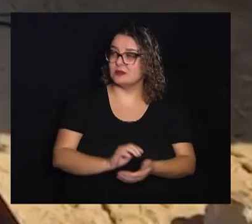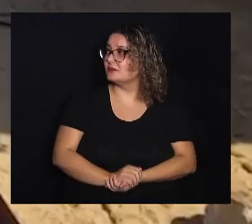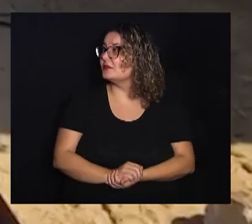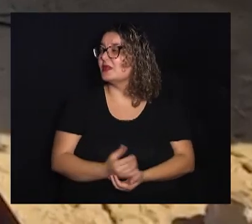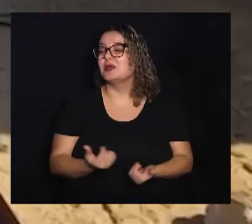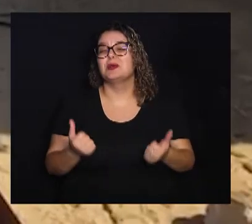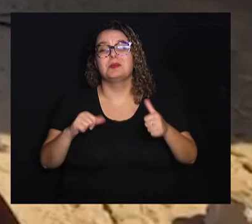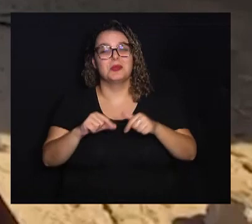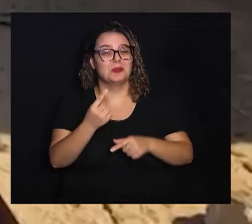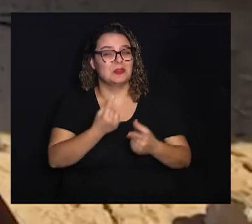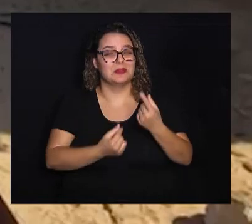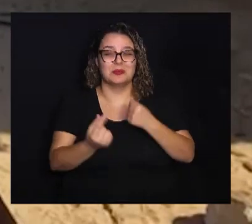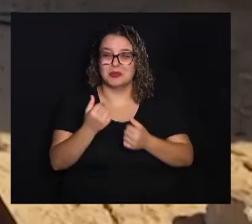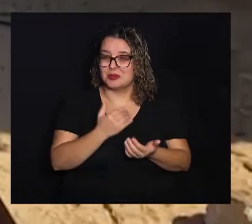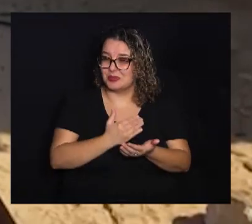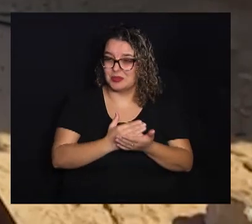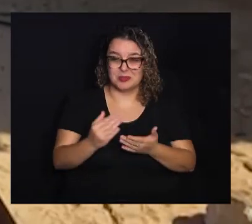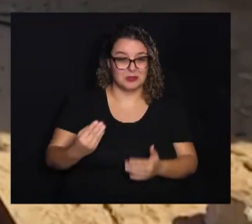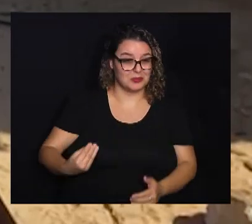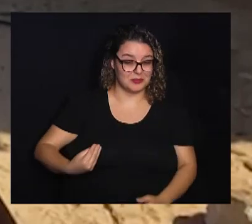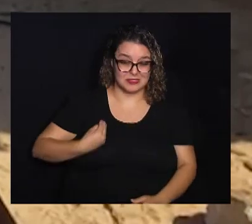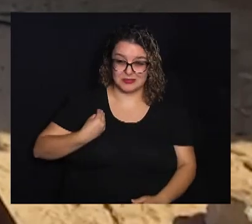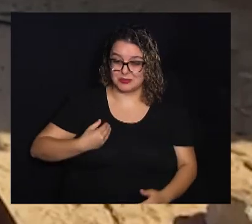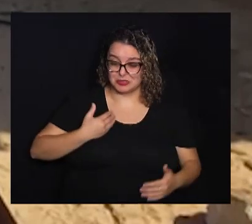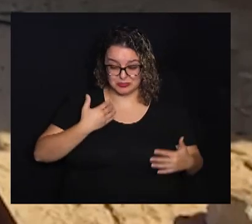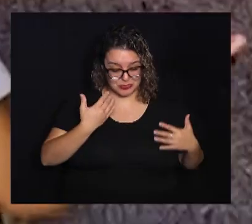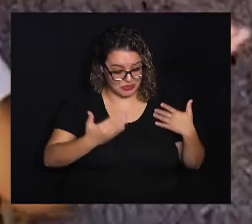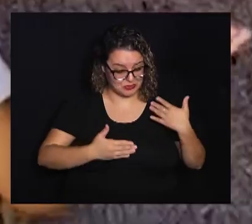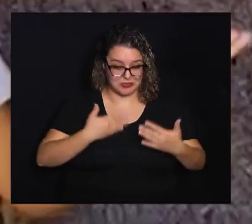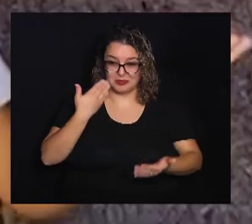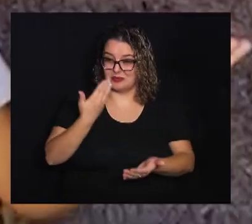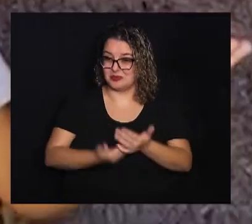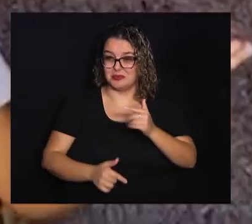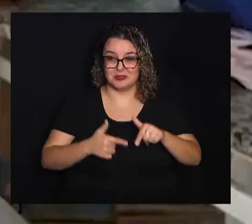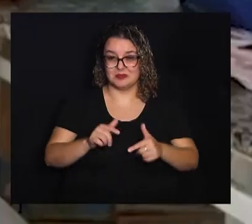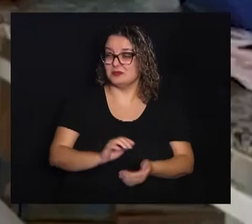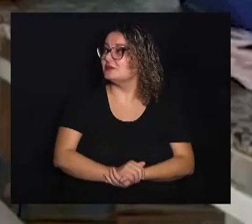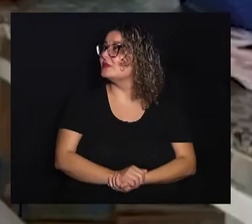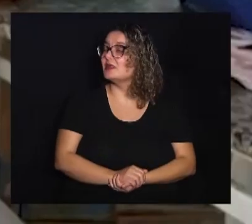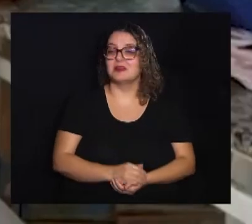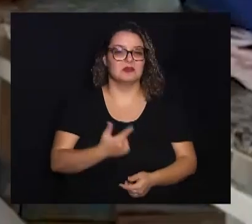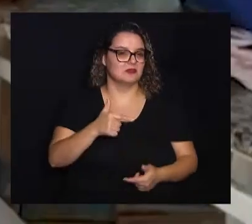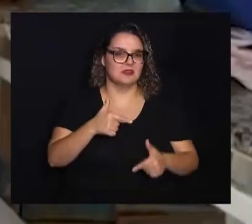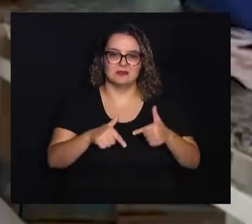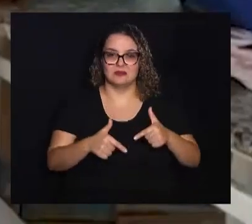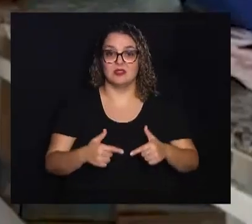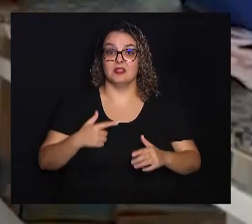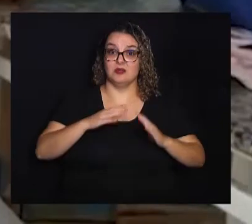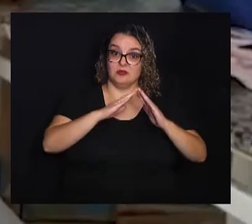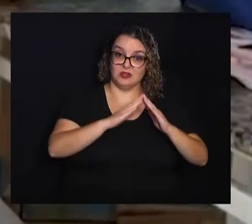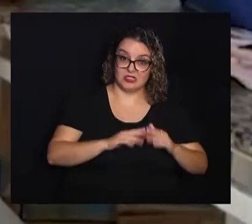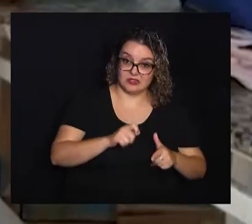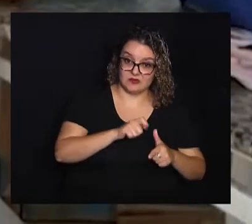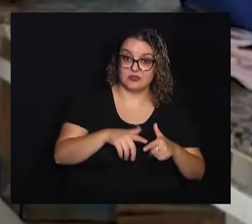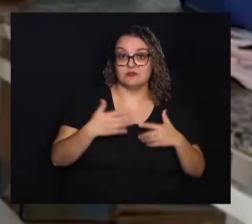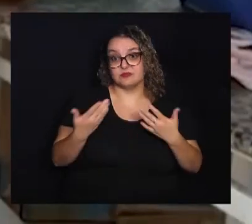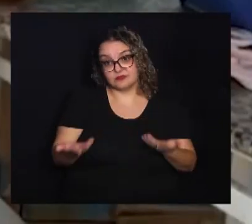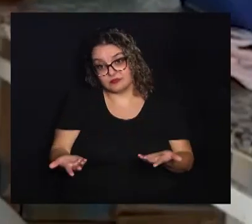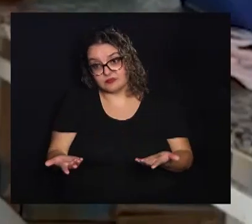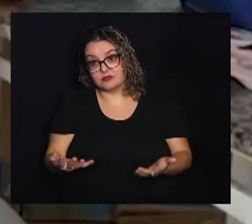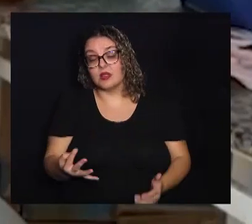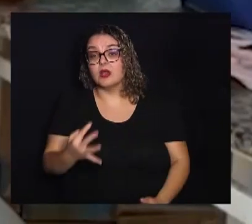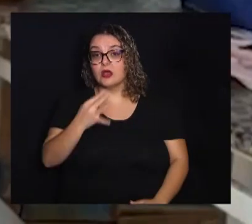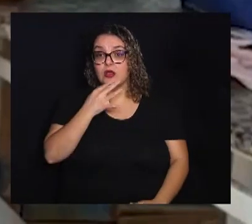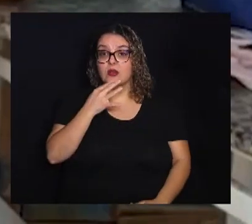né, financeira que eu comecei a viver, um desemprego. Desempregada. Eu morava de aluguel e aí acabei